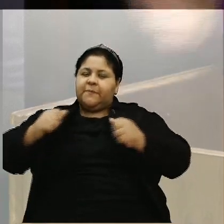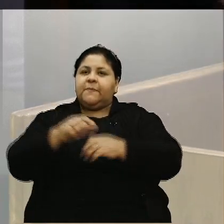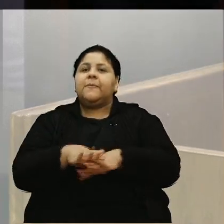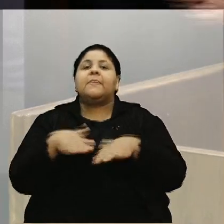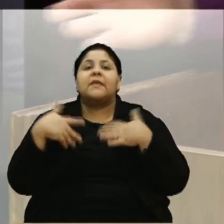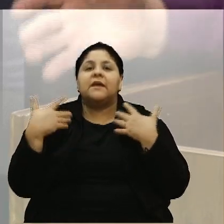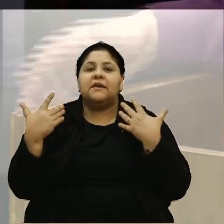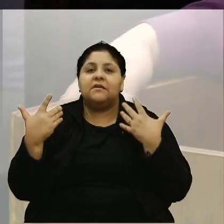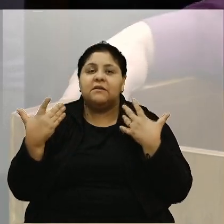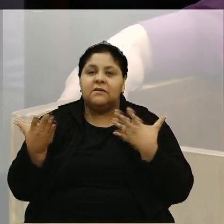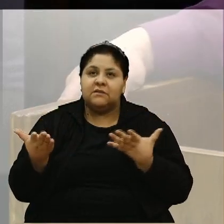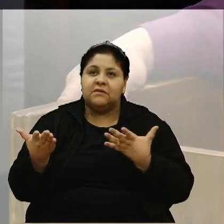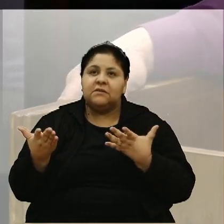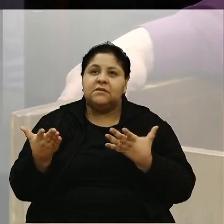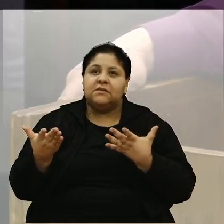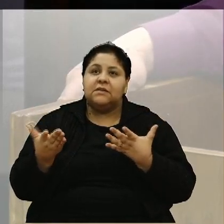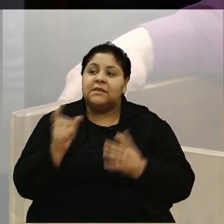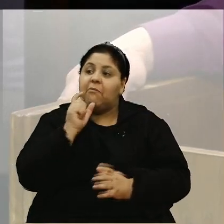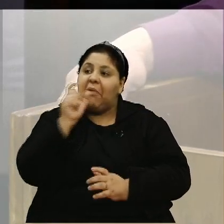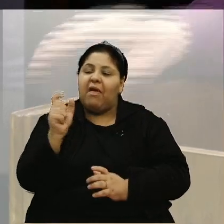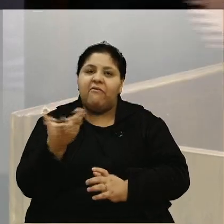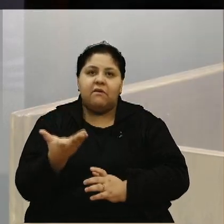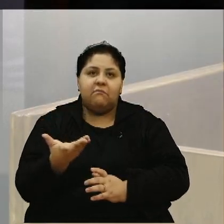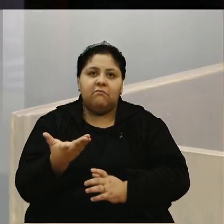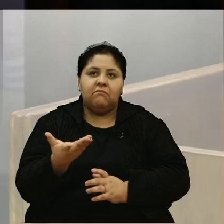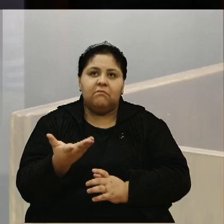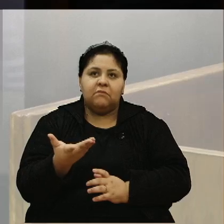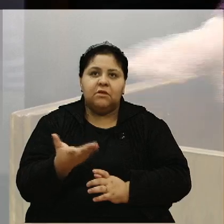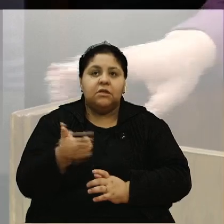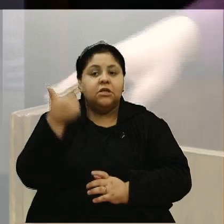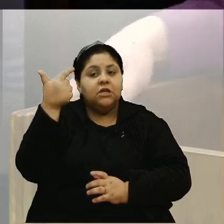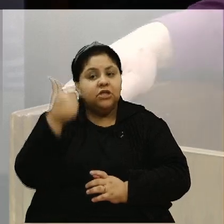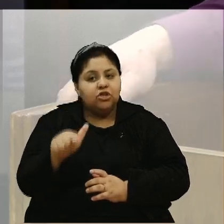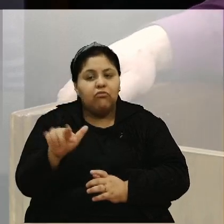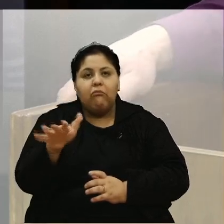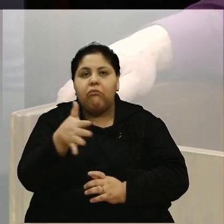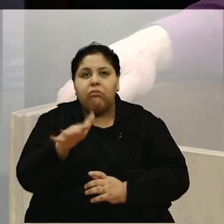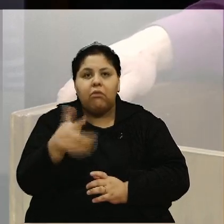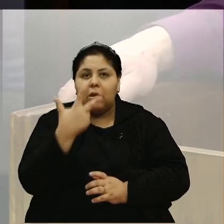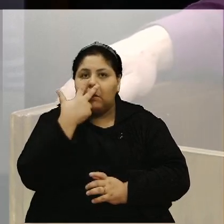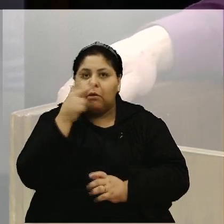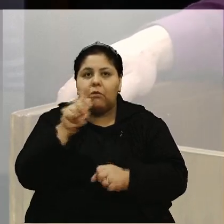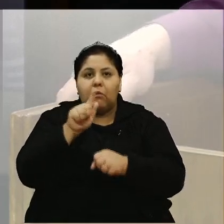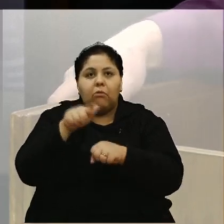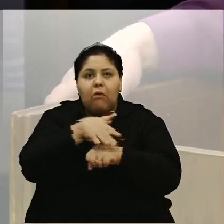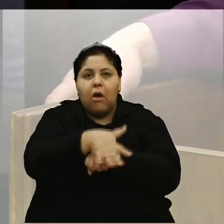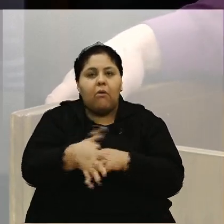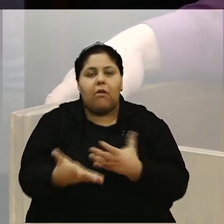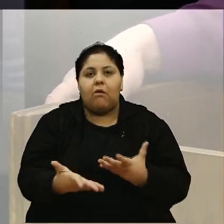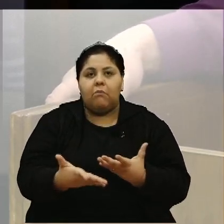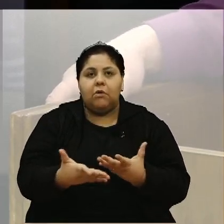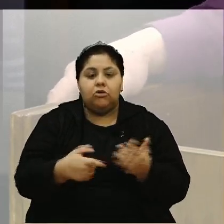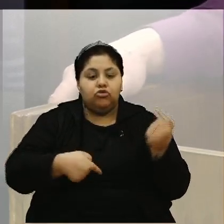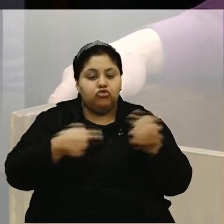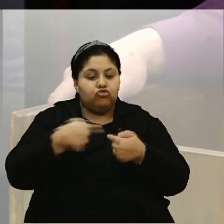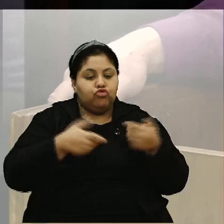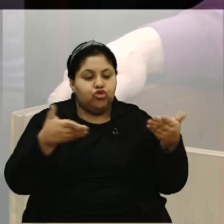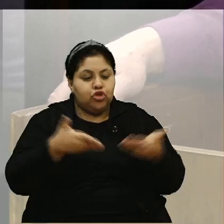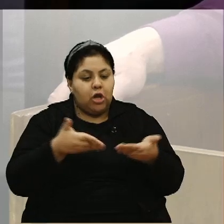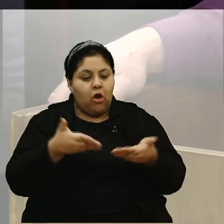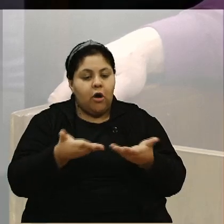Cadê o empenho da palavra? É mais ou menos que nem lá em Galópolis, debatendo agora, o meu